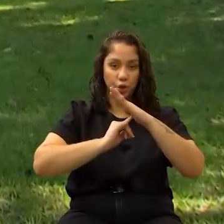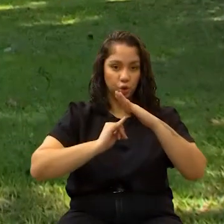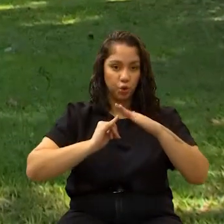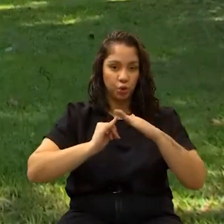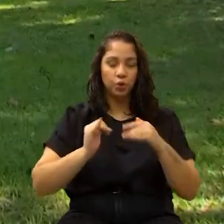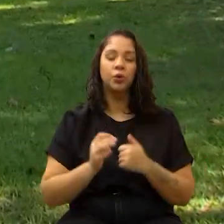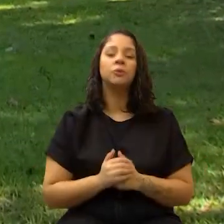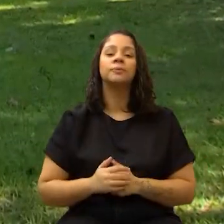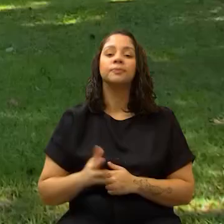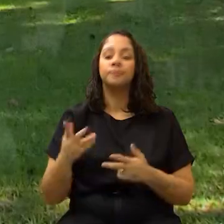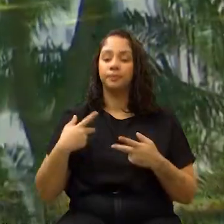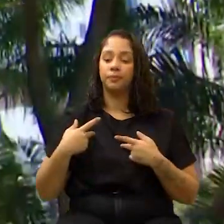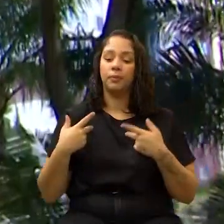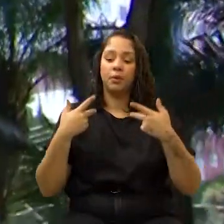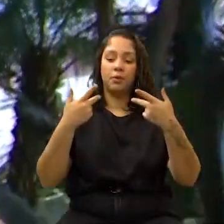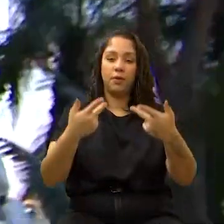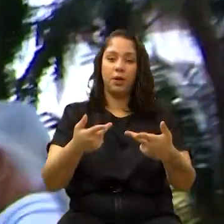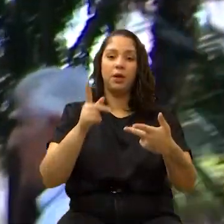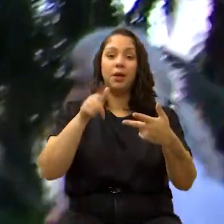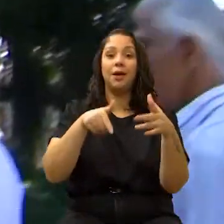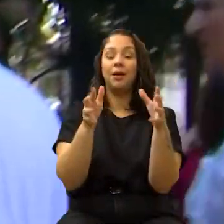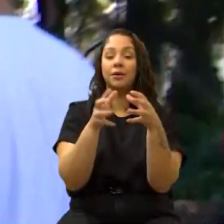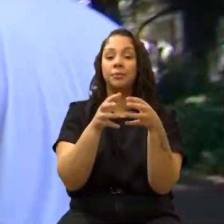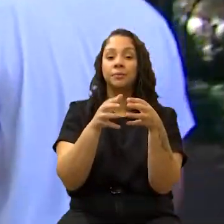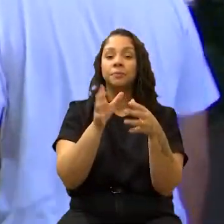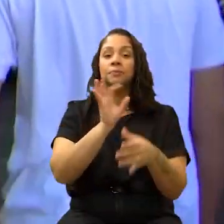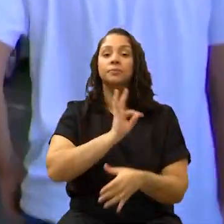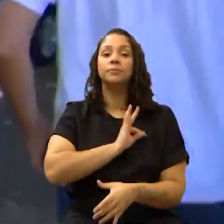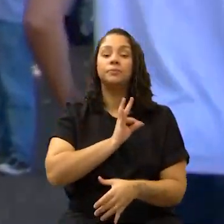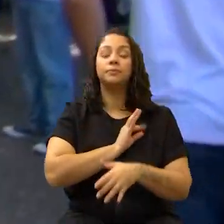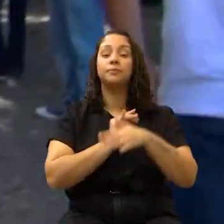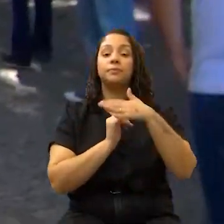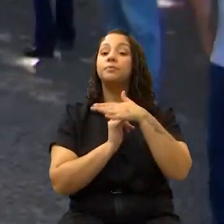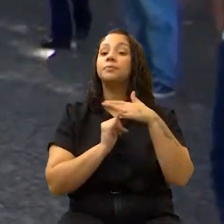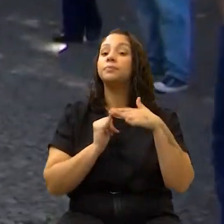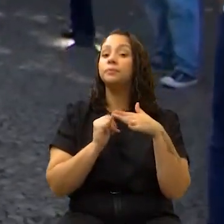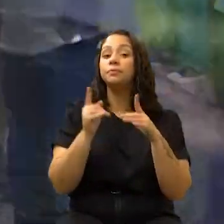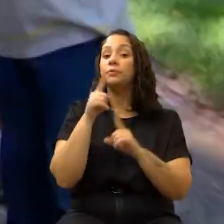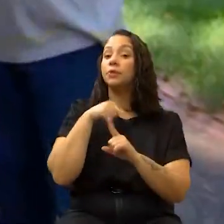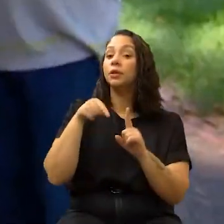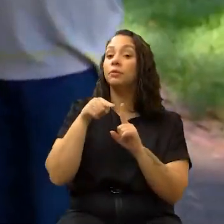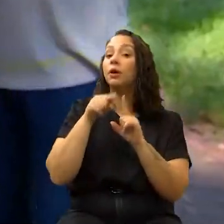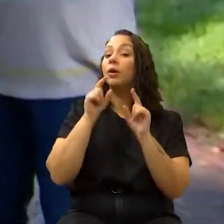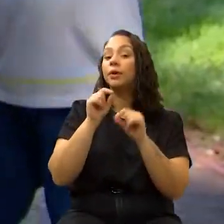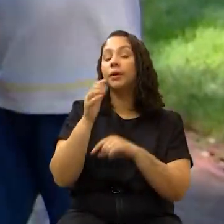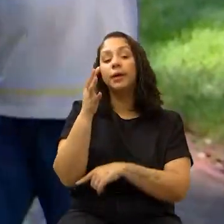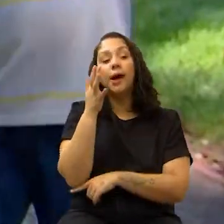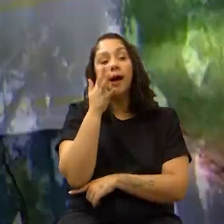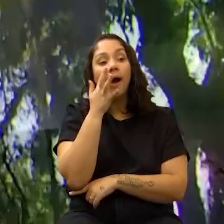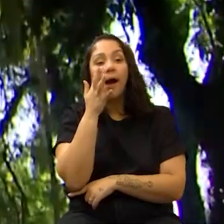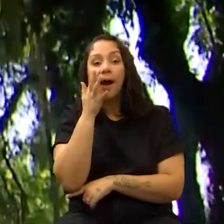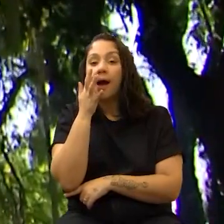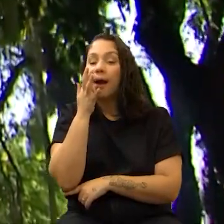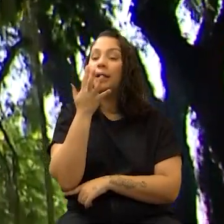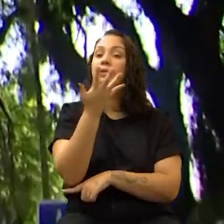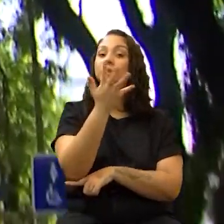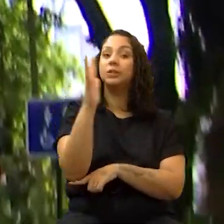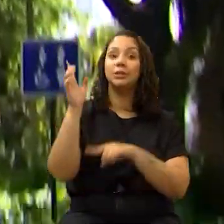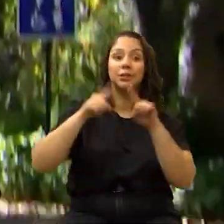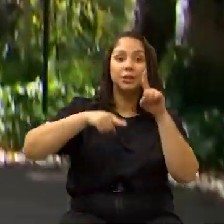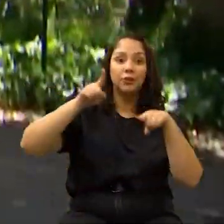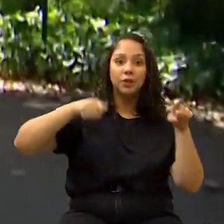Instituto Agronômico de Campinas. Fomos convidados aqui pela equipe técnica do Instituto para a gente poder apreciar